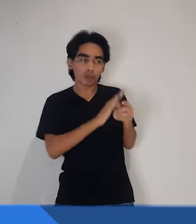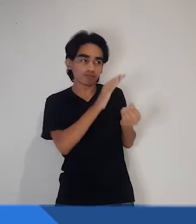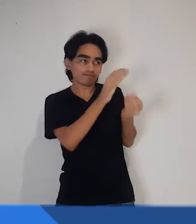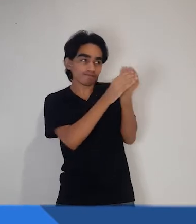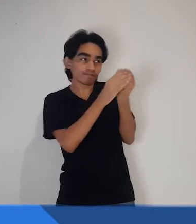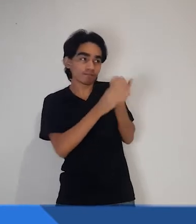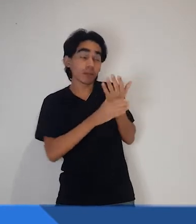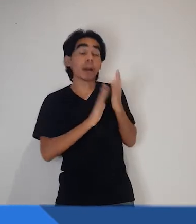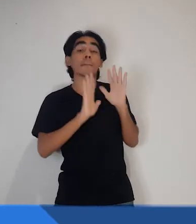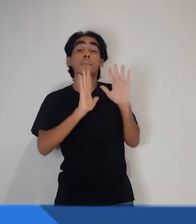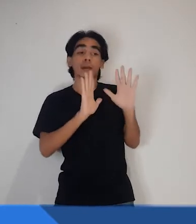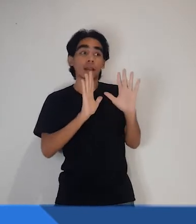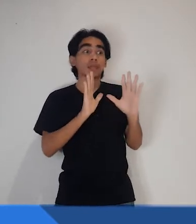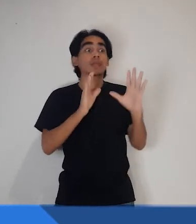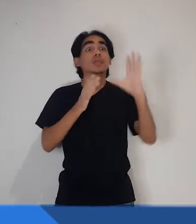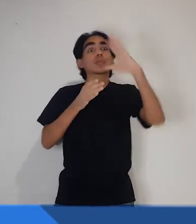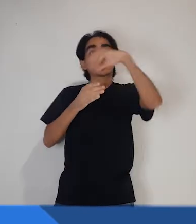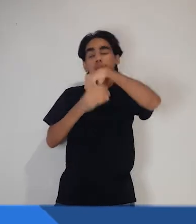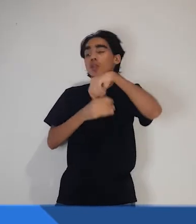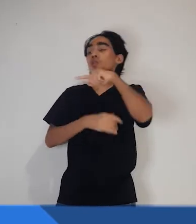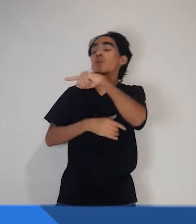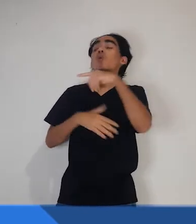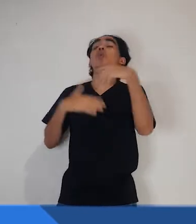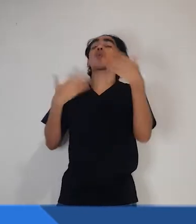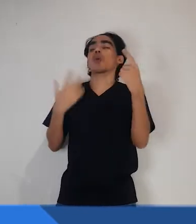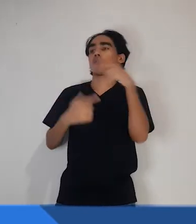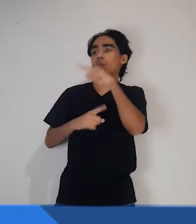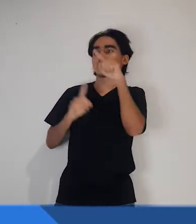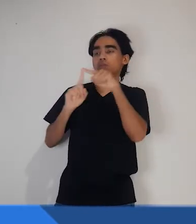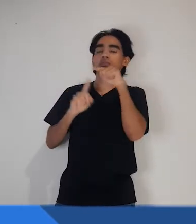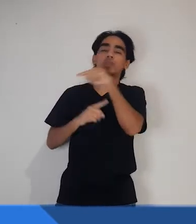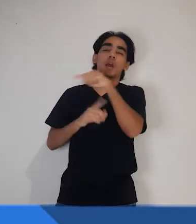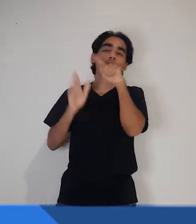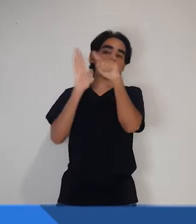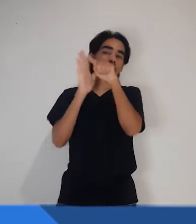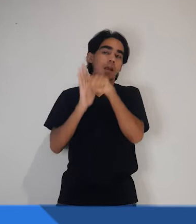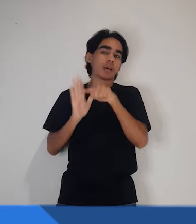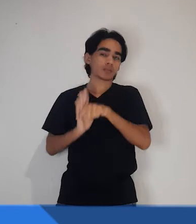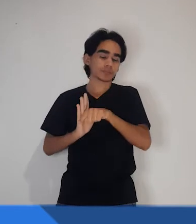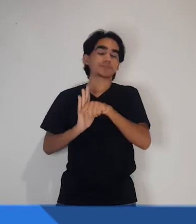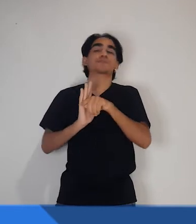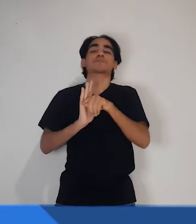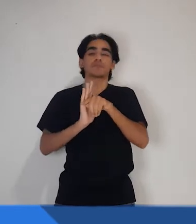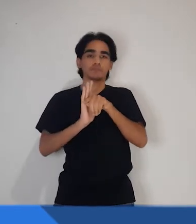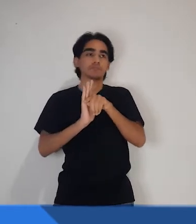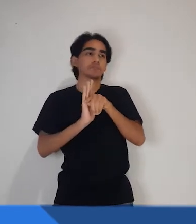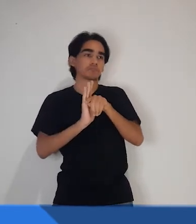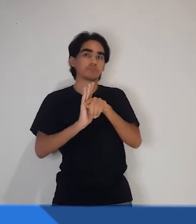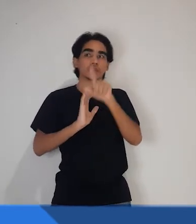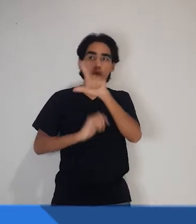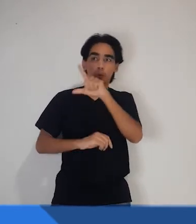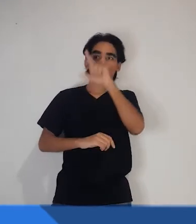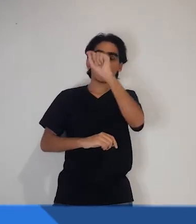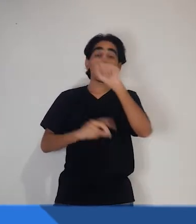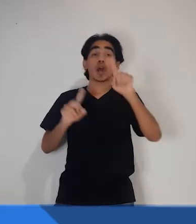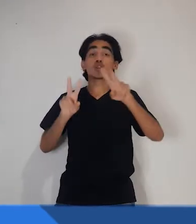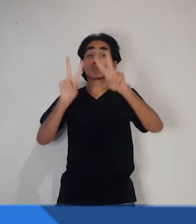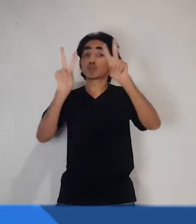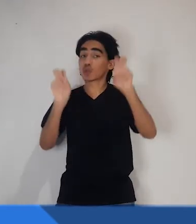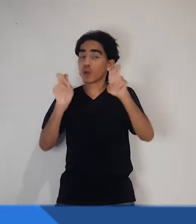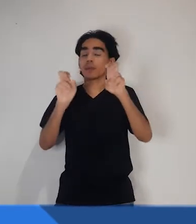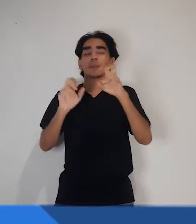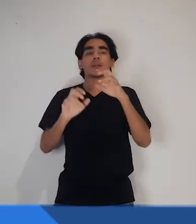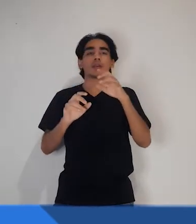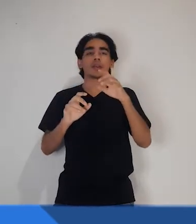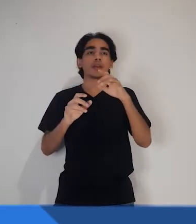questões dentro do próprio contexto do questionário. Então a gente seleciona o questionário sobre informática básica que a